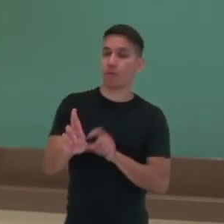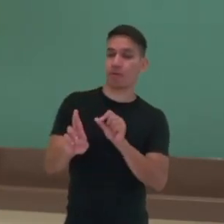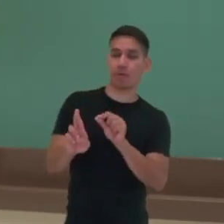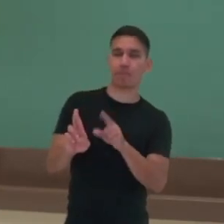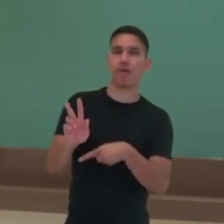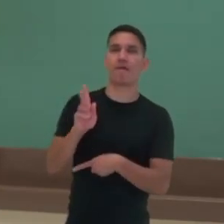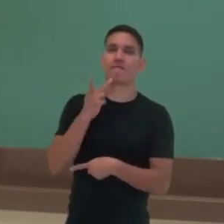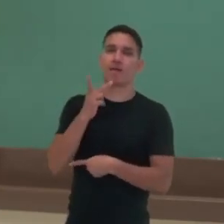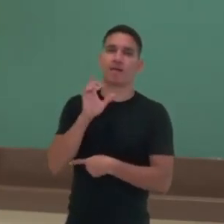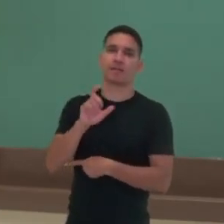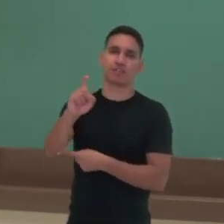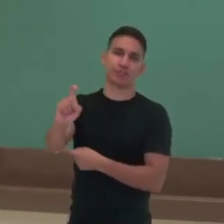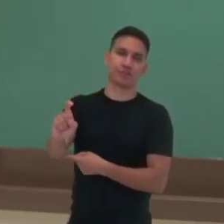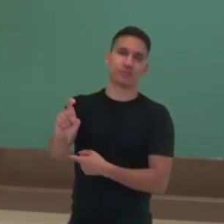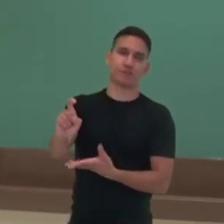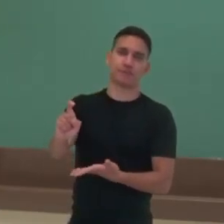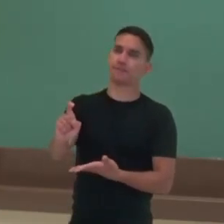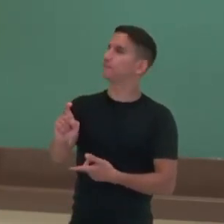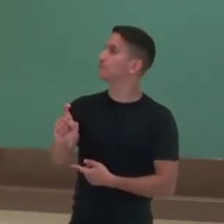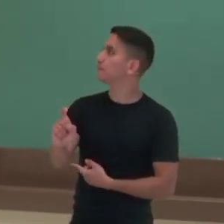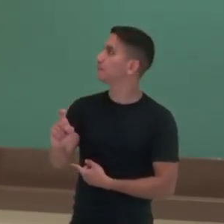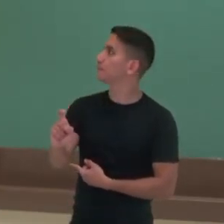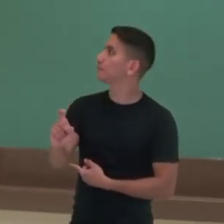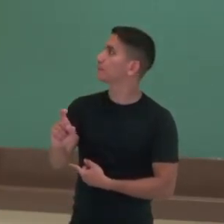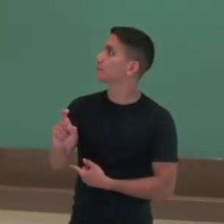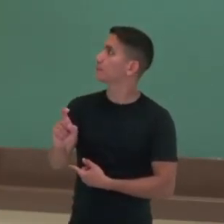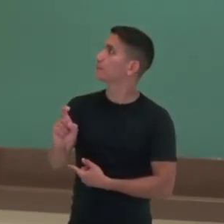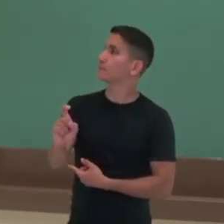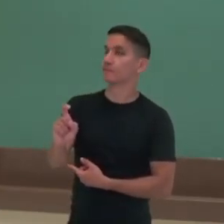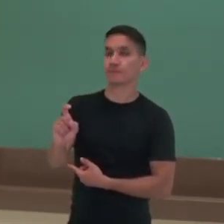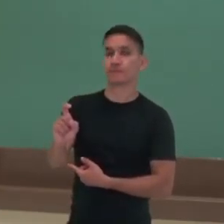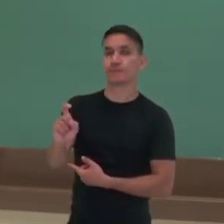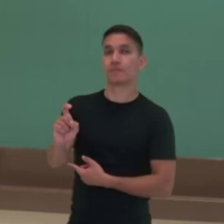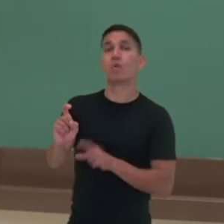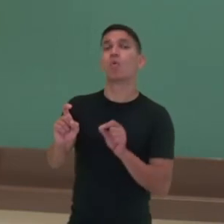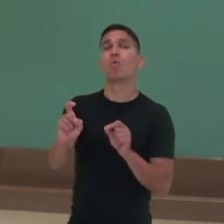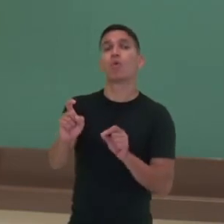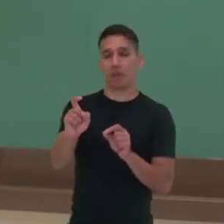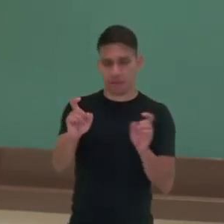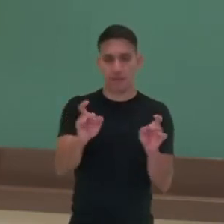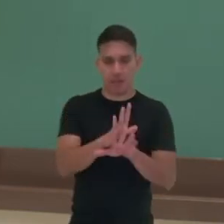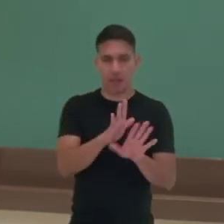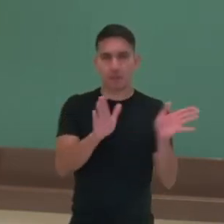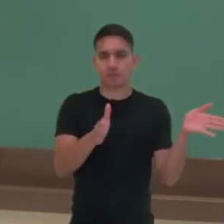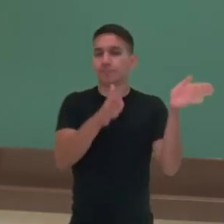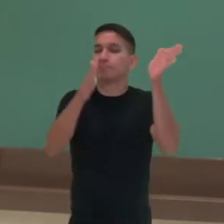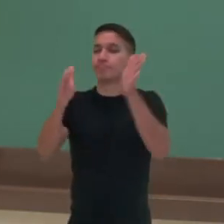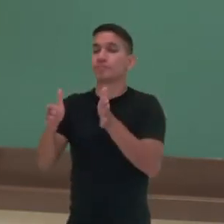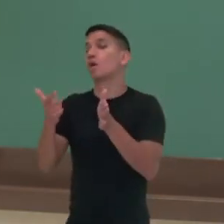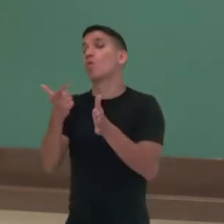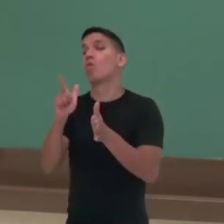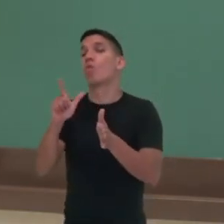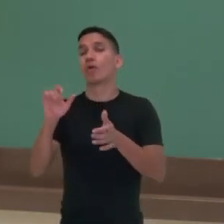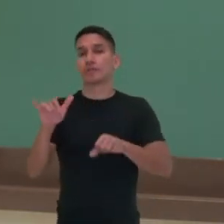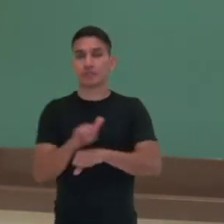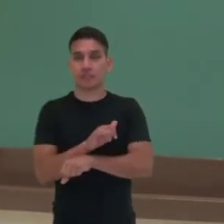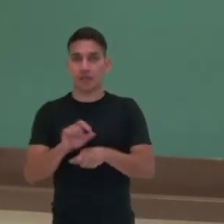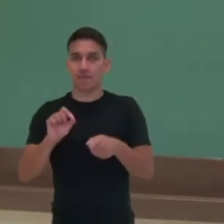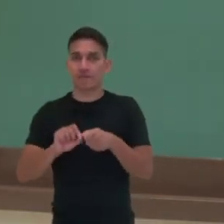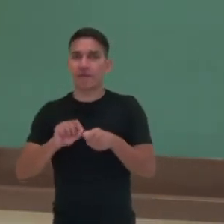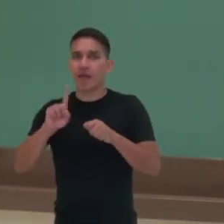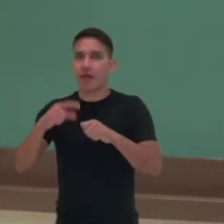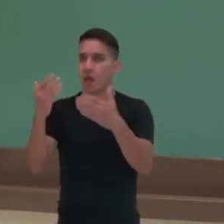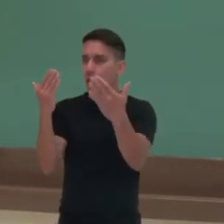vou chamar esse valor de x, certo? Qual que é o próximo passo? O próximo passo é